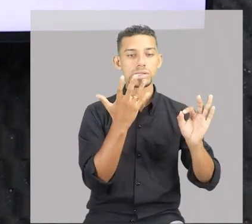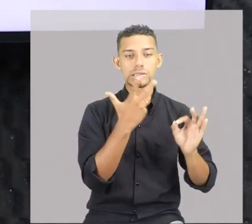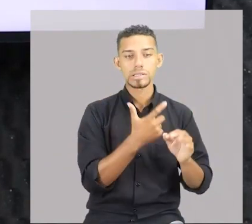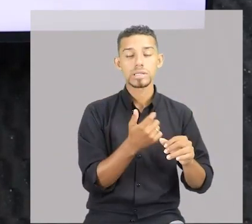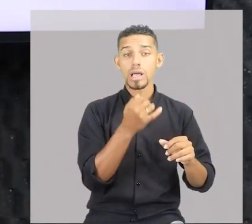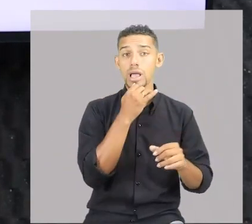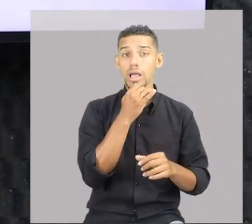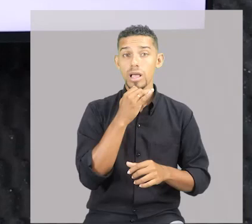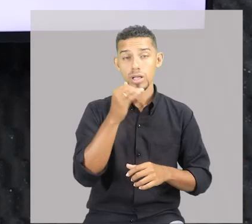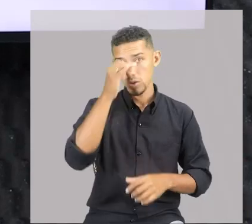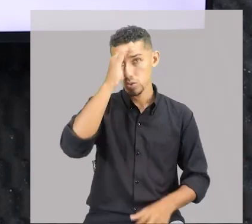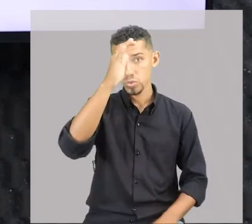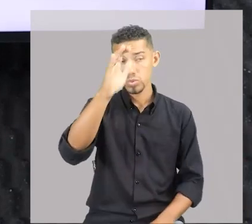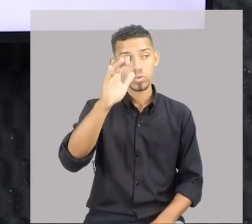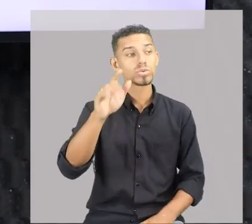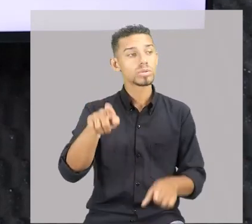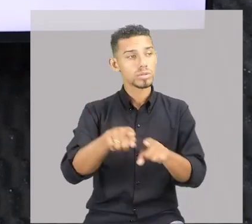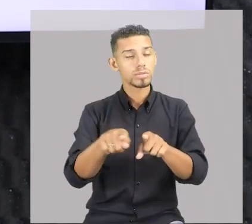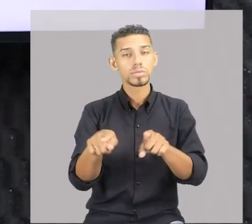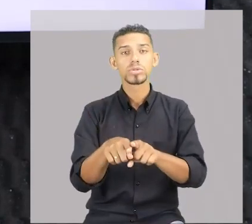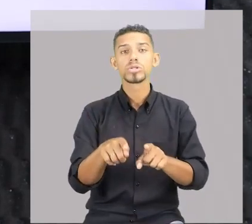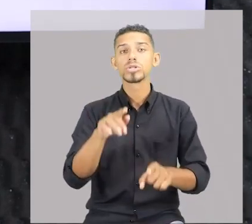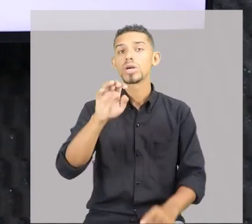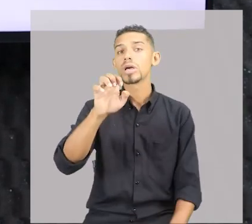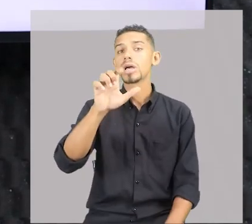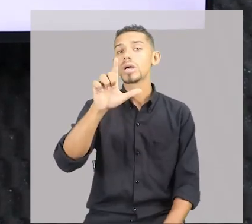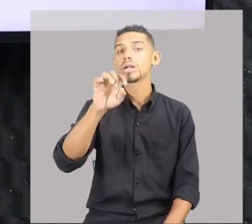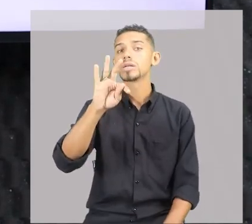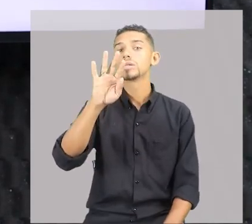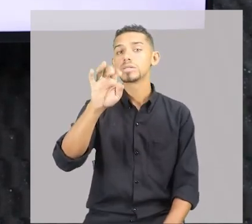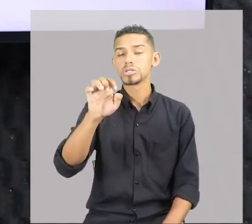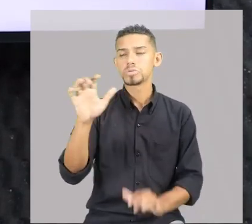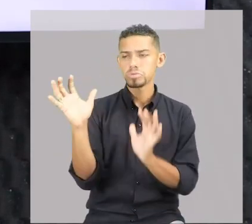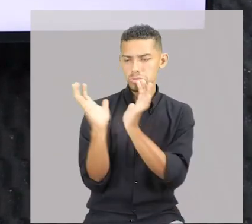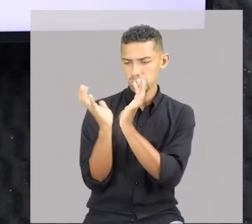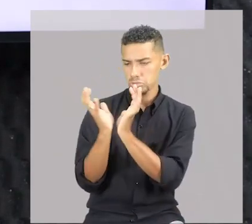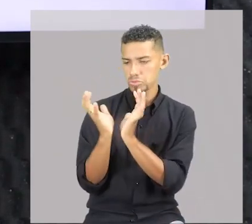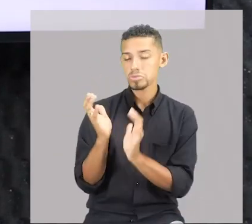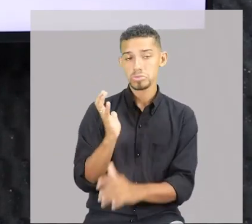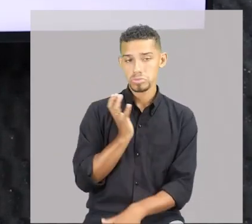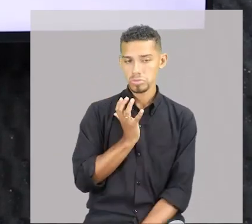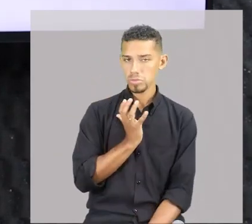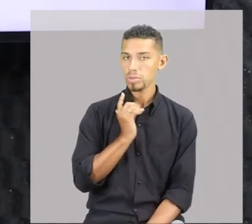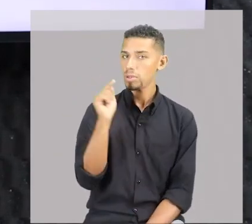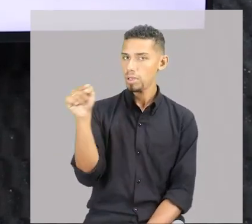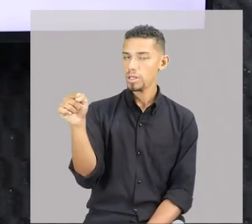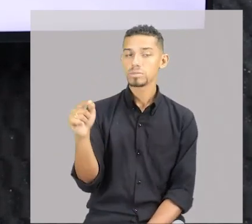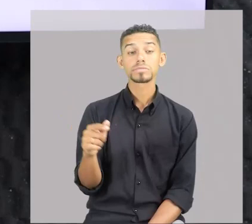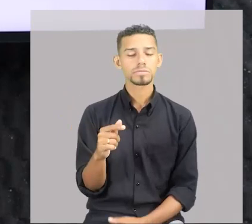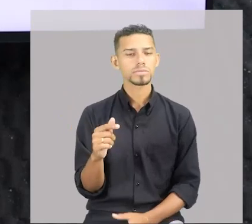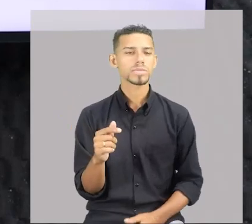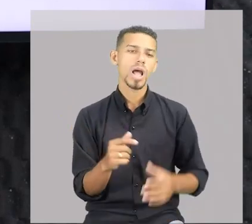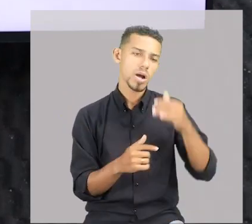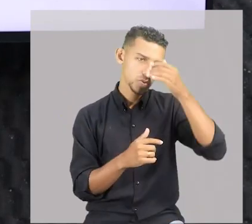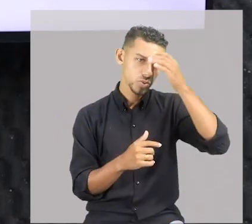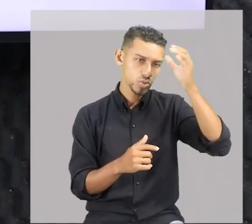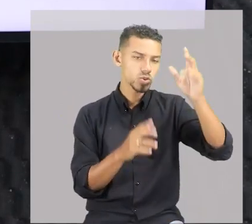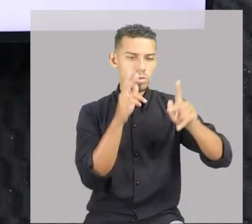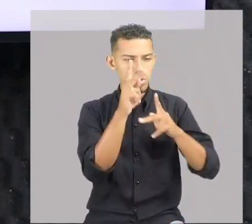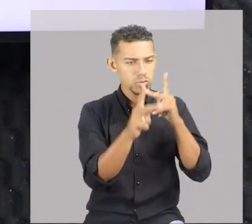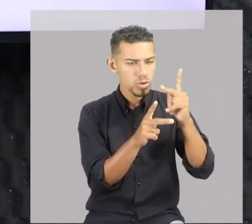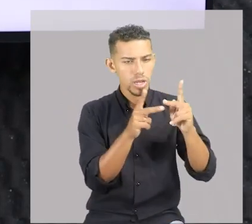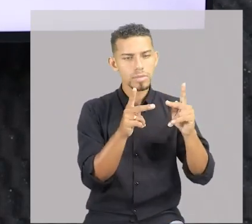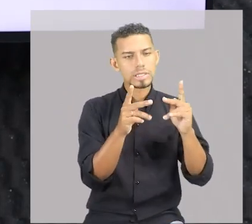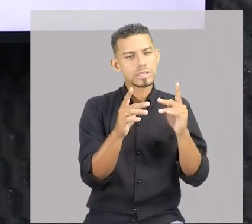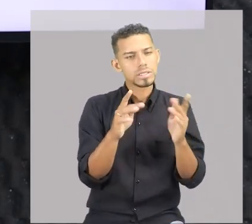é vista como uma cultura até mesmo de elite, certo? A cultura popular é uma cultura mais autêntica, mais